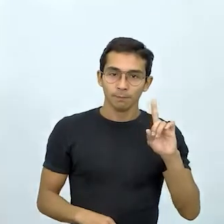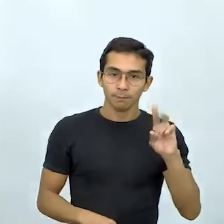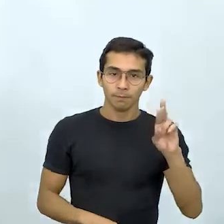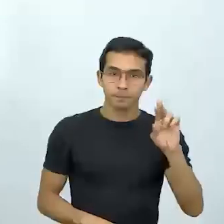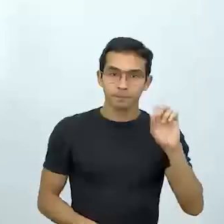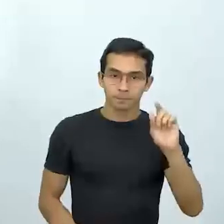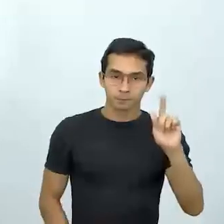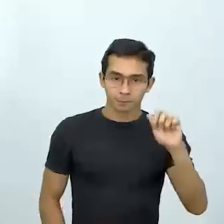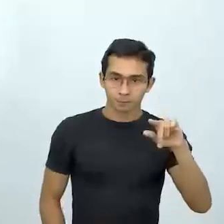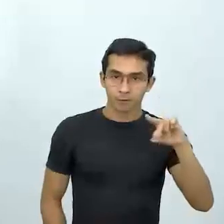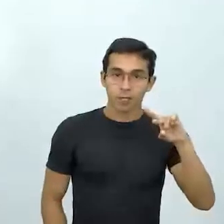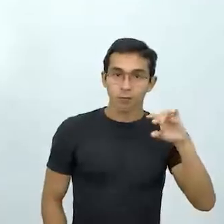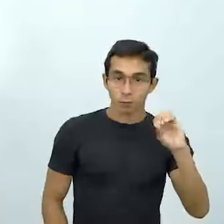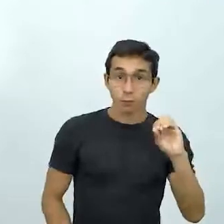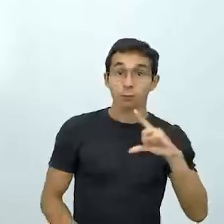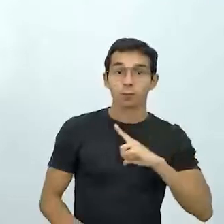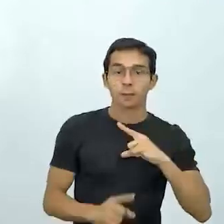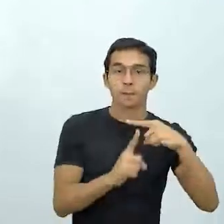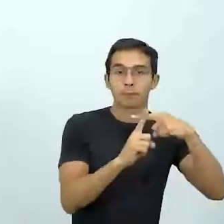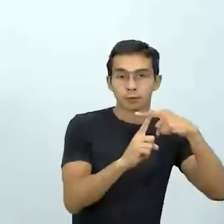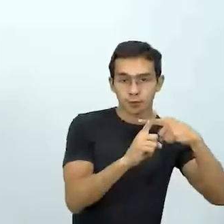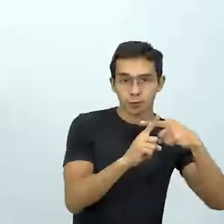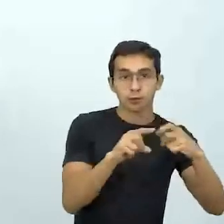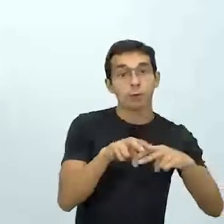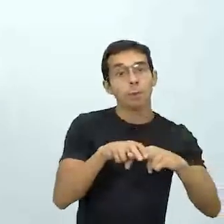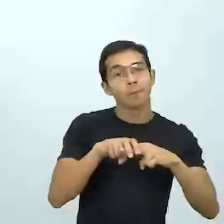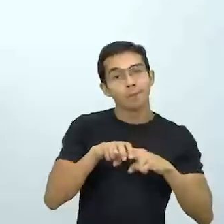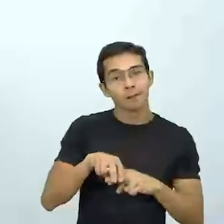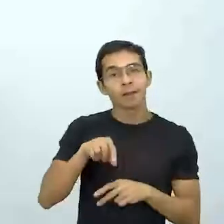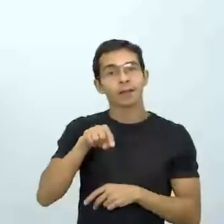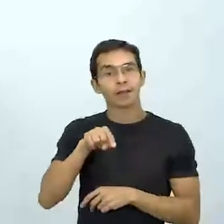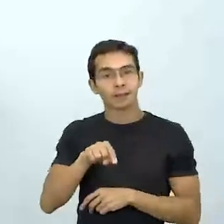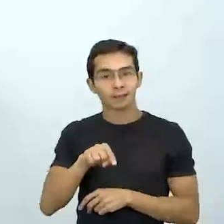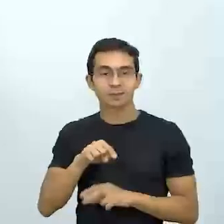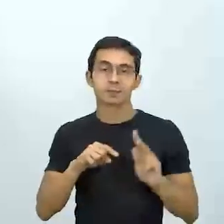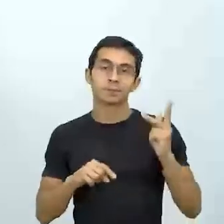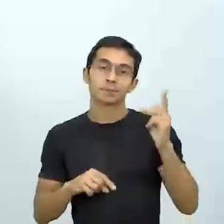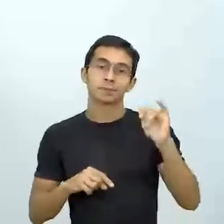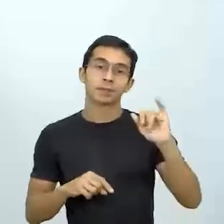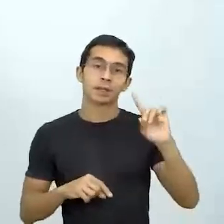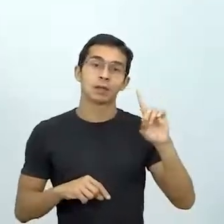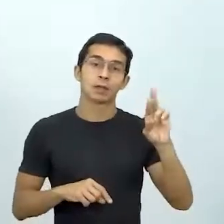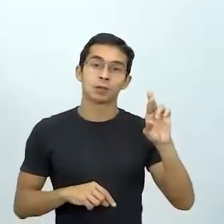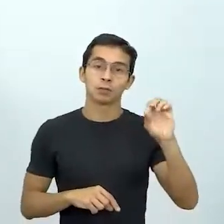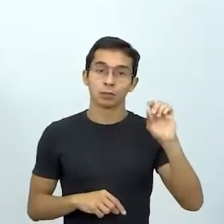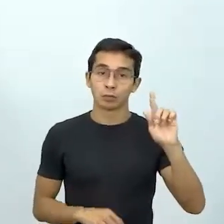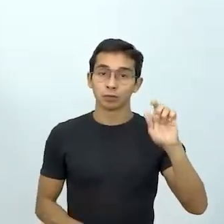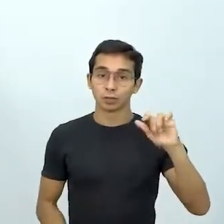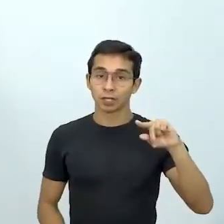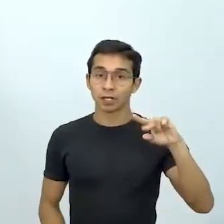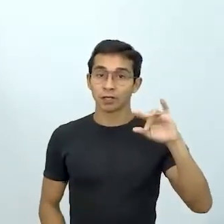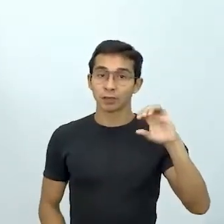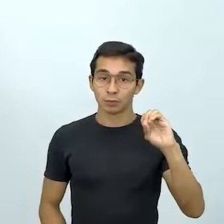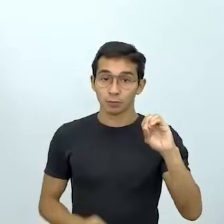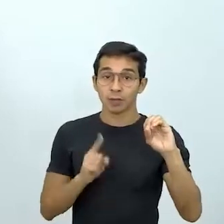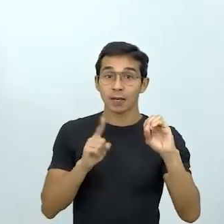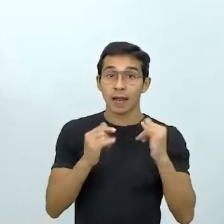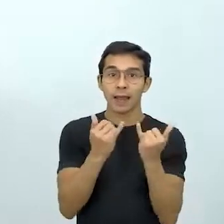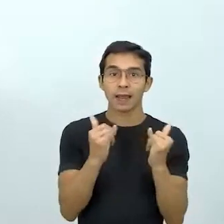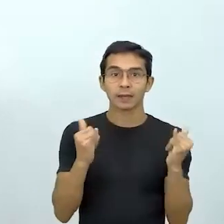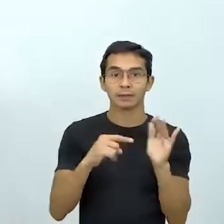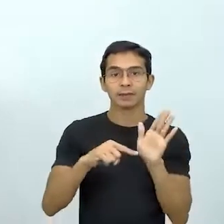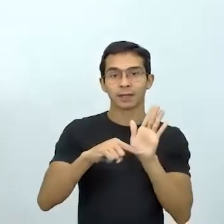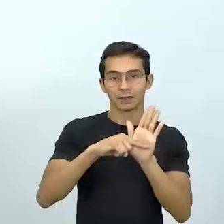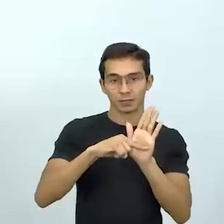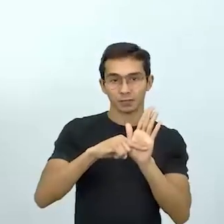o oxigênio é um elemento químico muito eletronegativo, né? O que é ser eletronegativo? É aquele elemento que tem uma tendência de